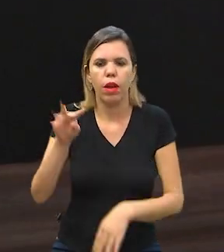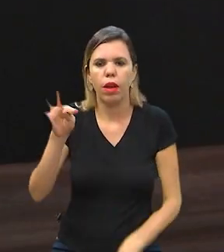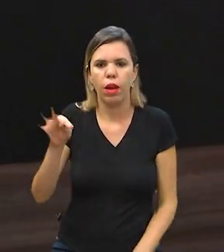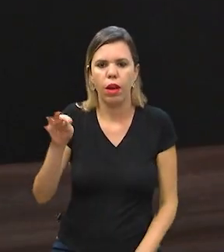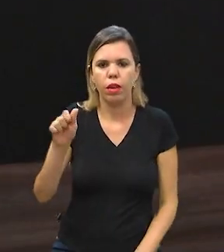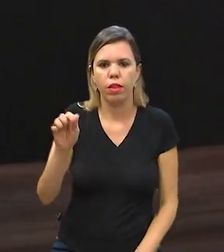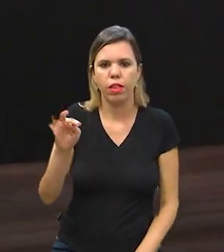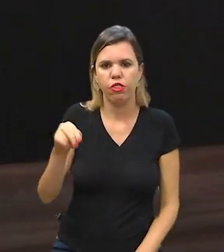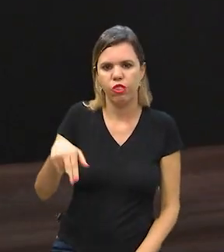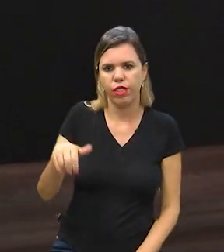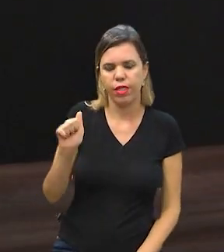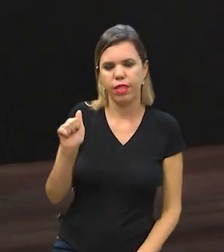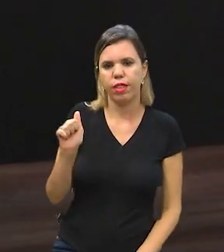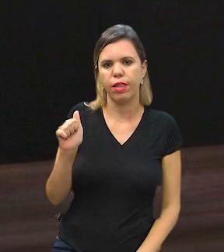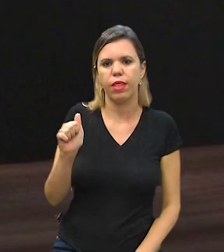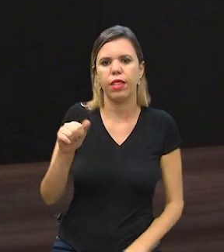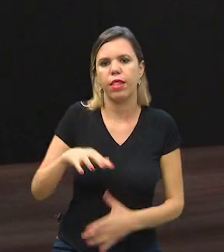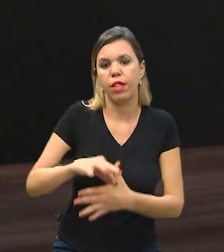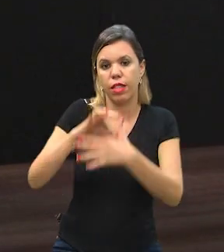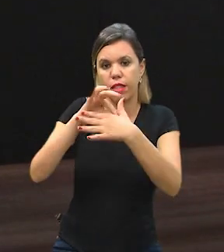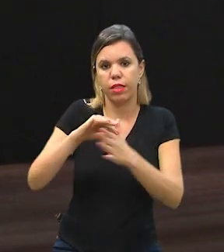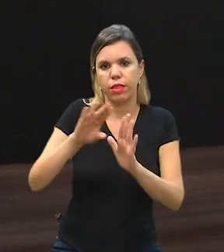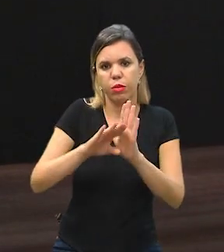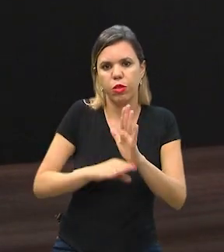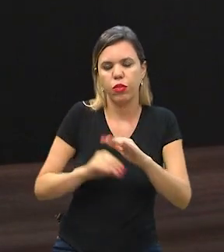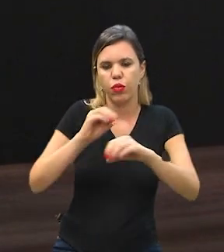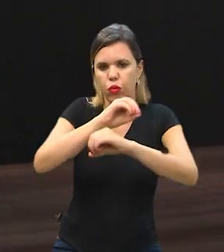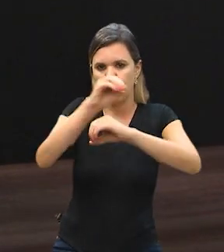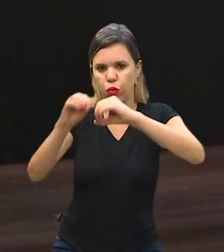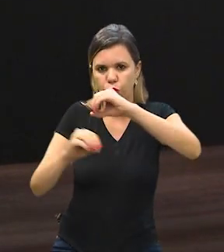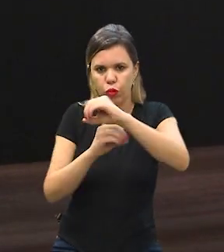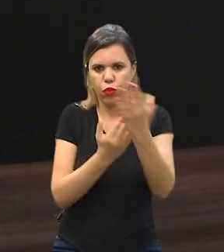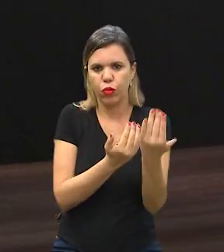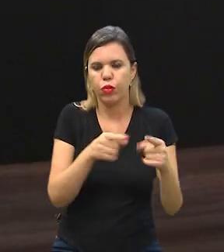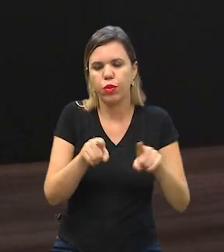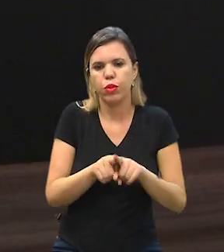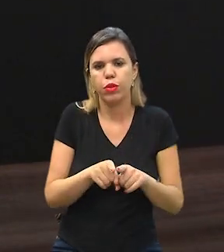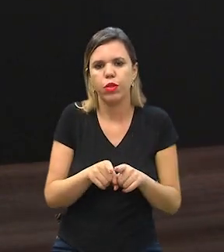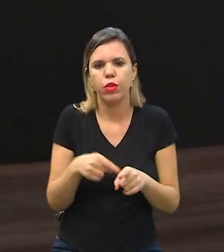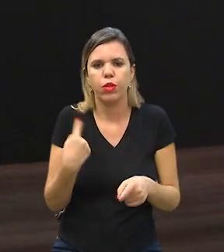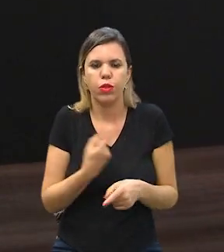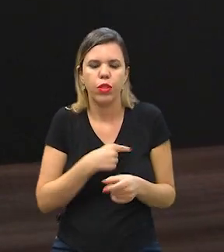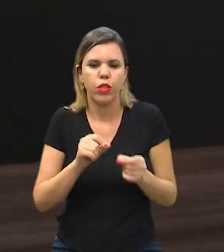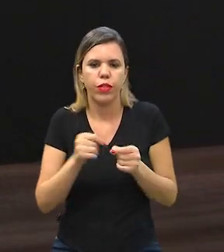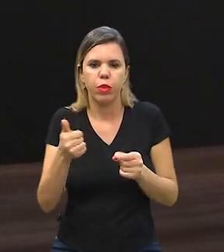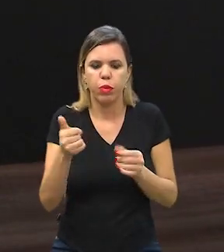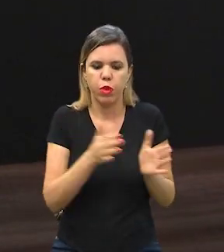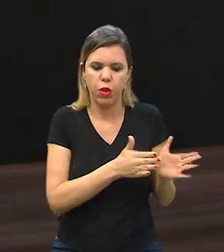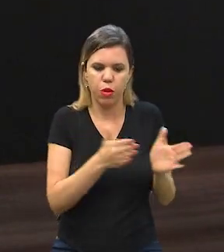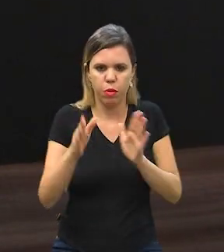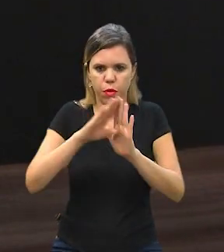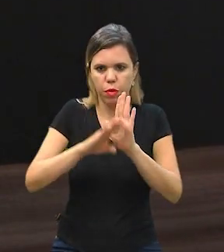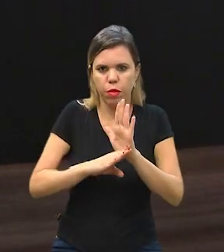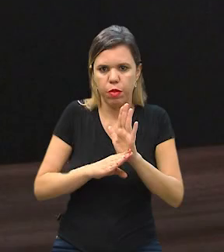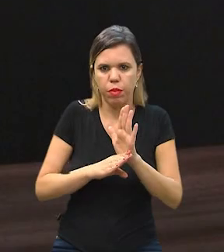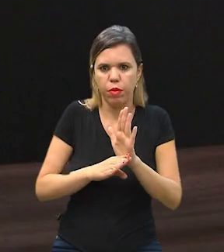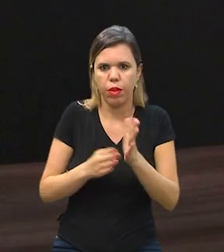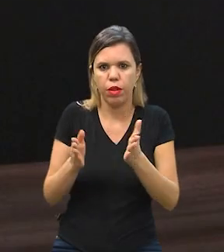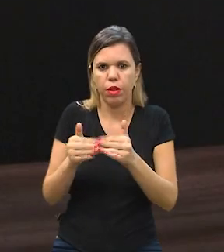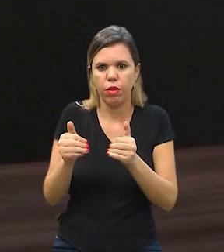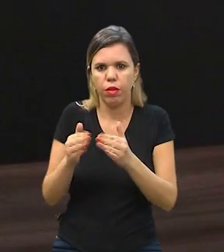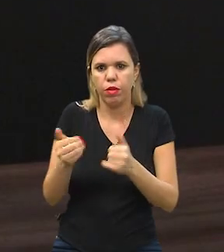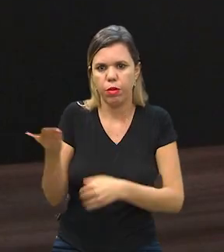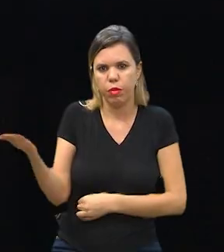nosso bate-papo é com a Tatiane Zamay, que é líder do programa Juventudes da Fundação FEAC. E como a gente fez no